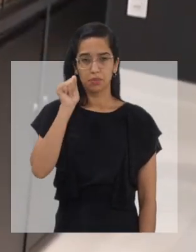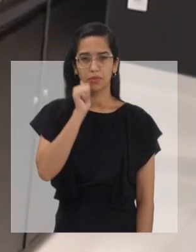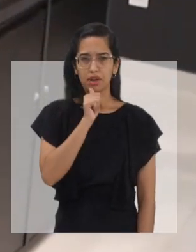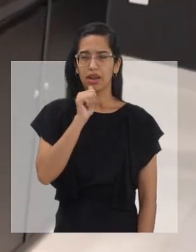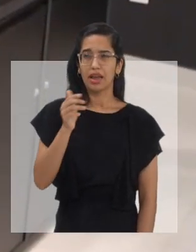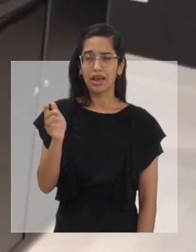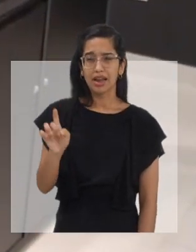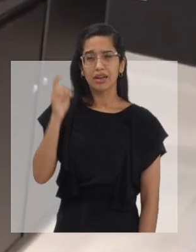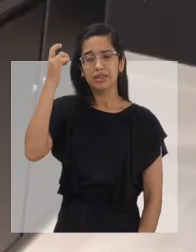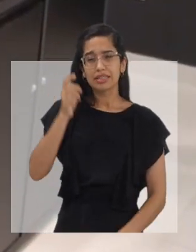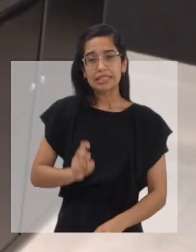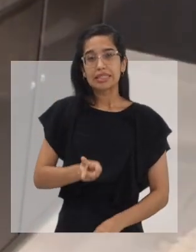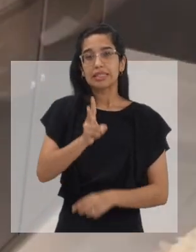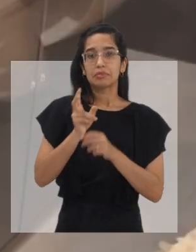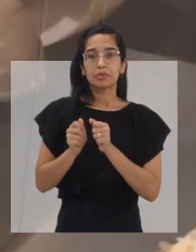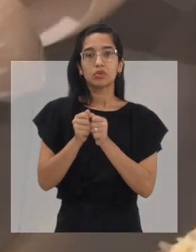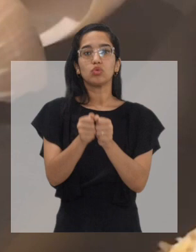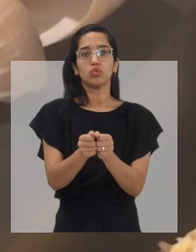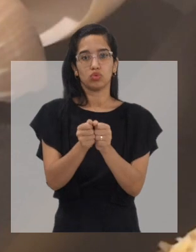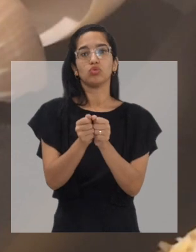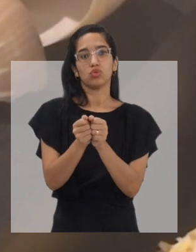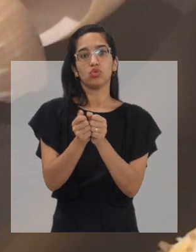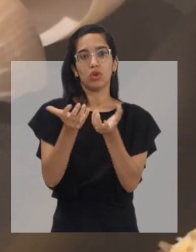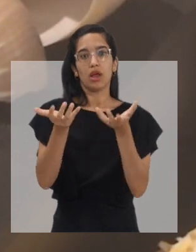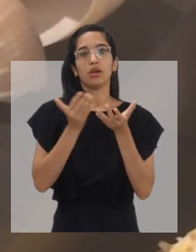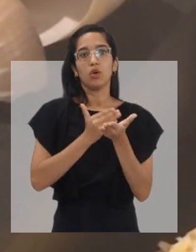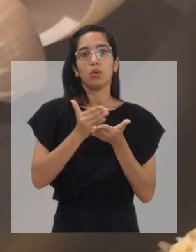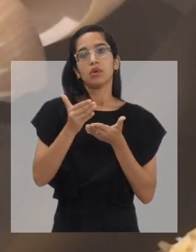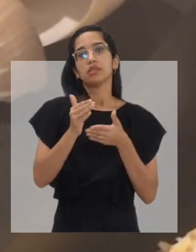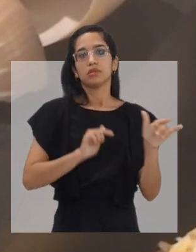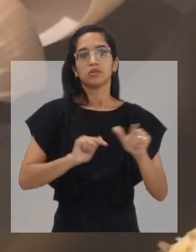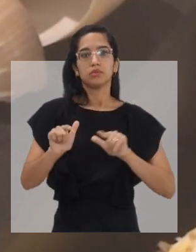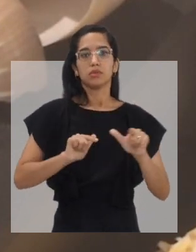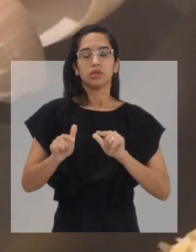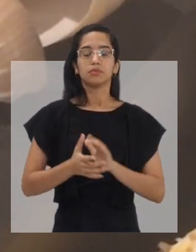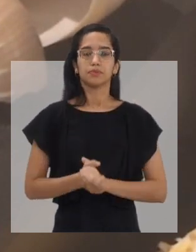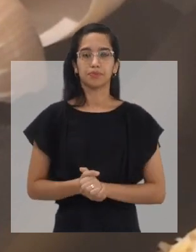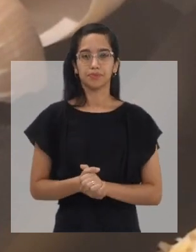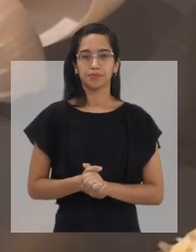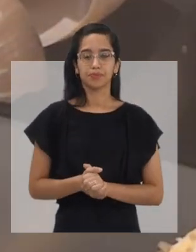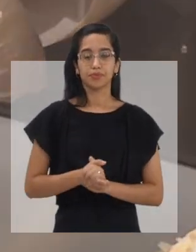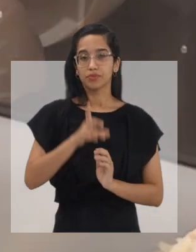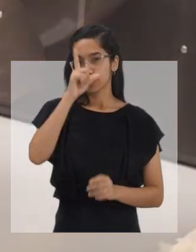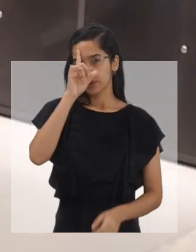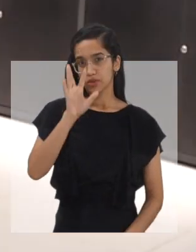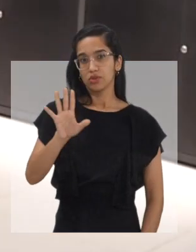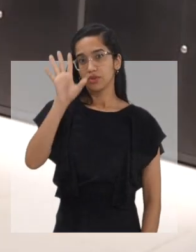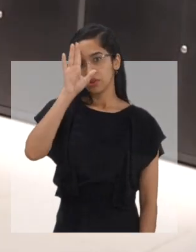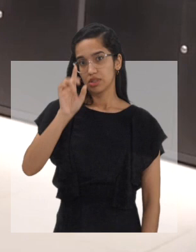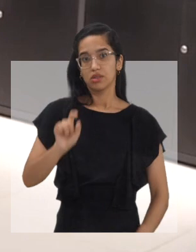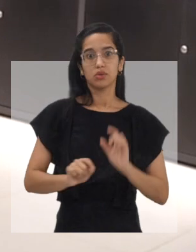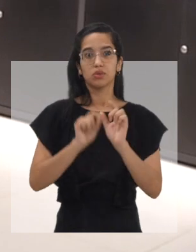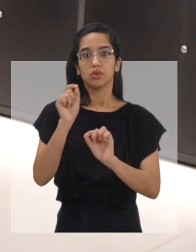com ele à frente desse trabalho, eles sonharam em fazer um espaço, um